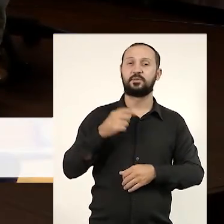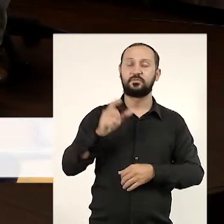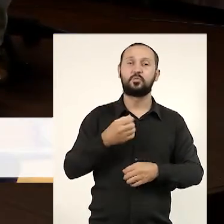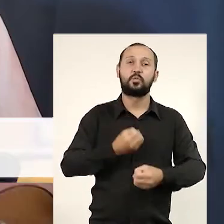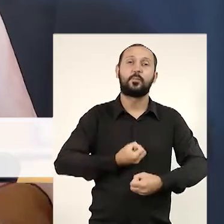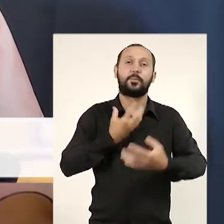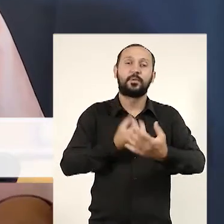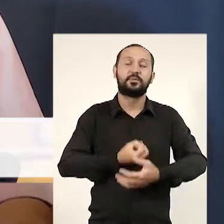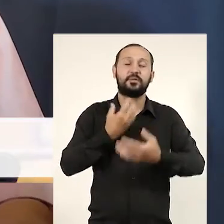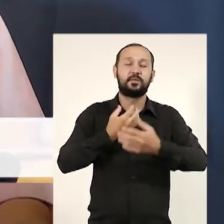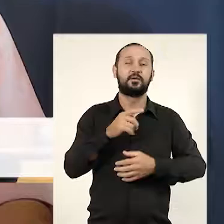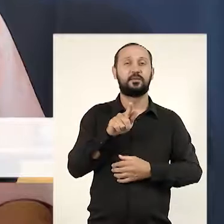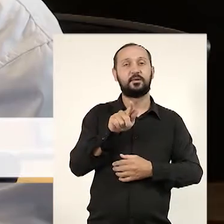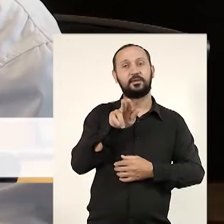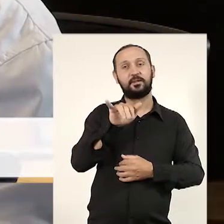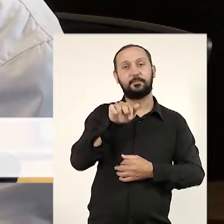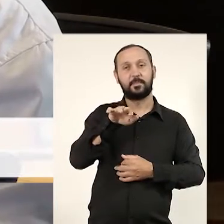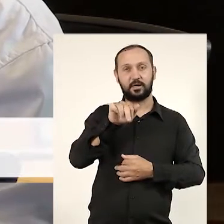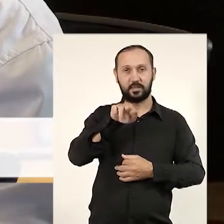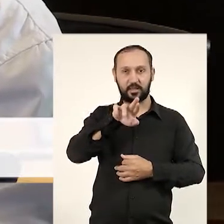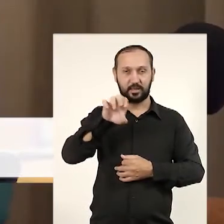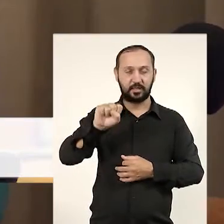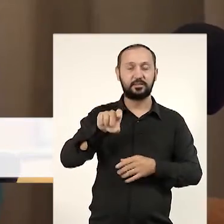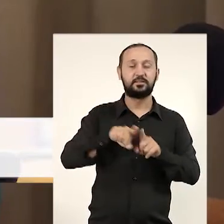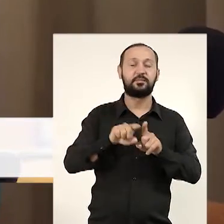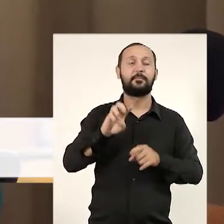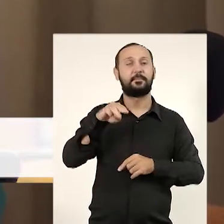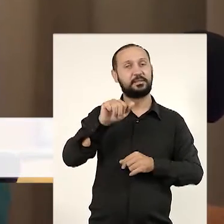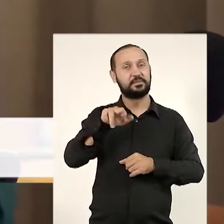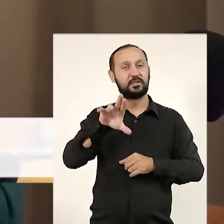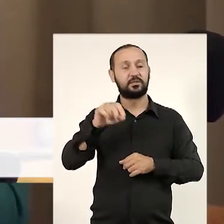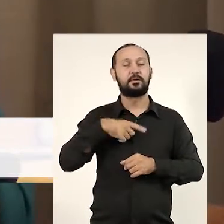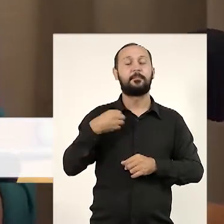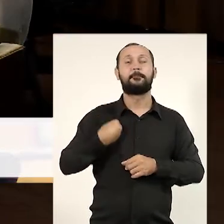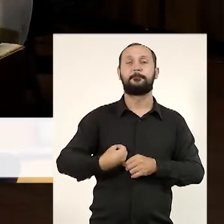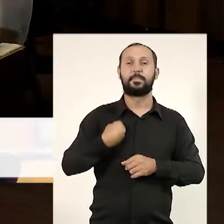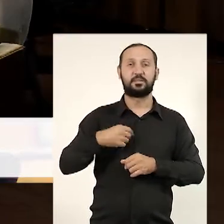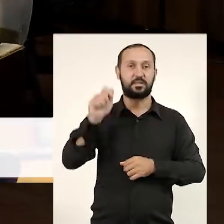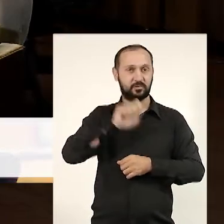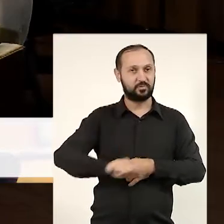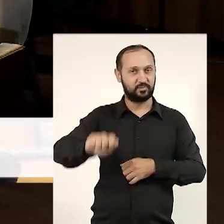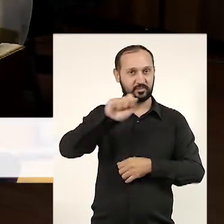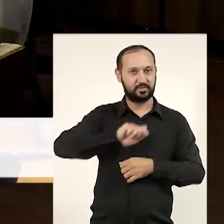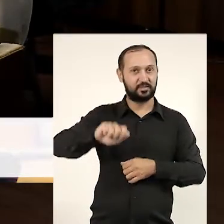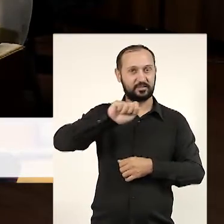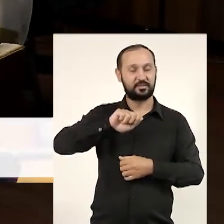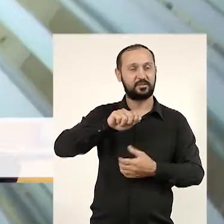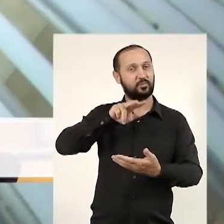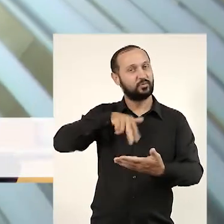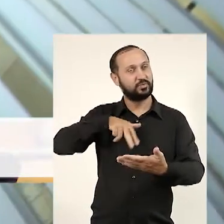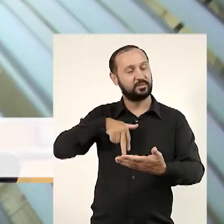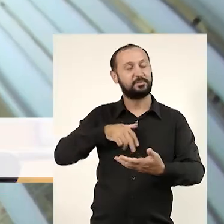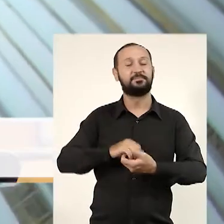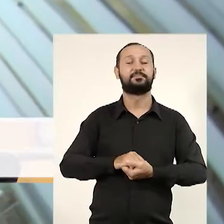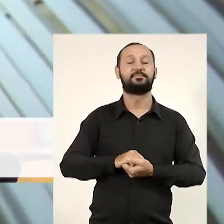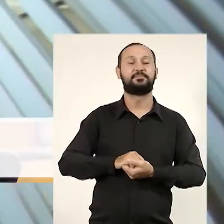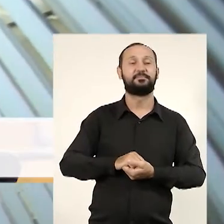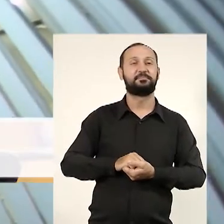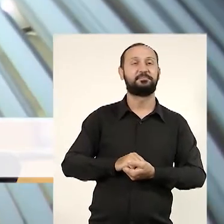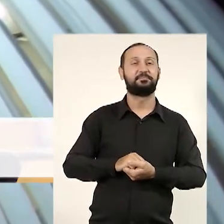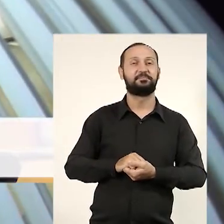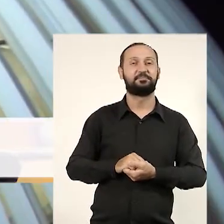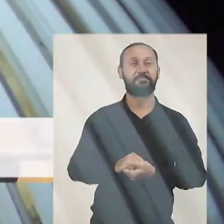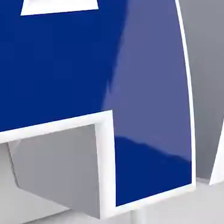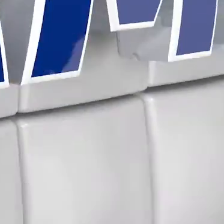dos poetas Guimarães Rocha, Henrique de Medeiros e Rubene Marcelo, membros da Academia Sul-Mato-Grossense de Letras. Não